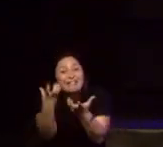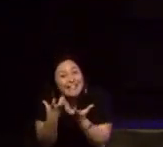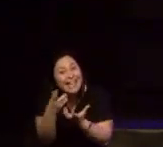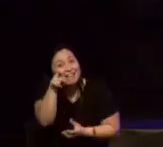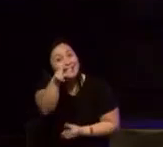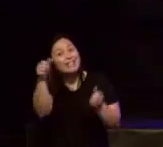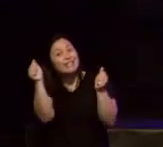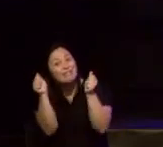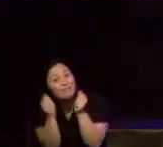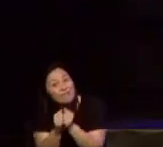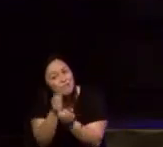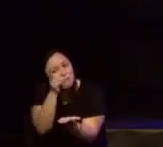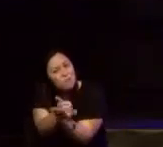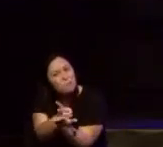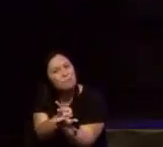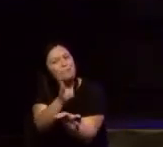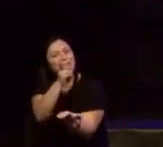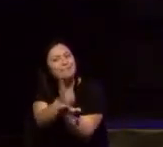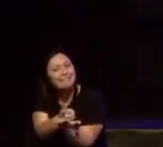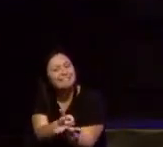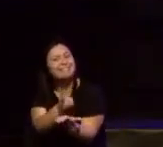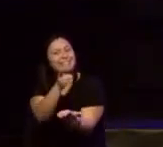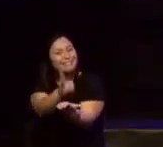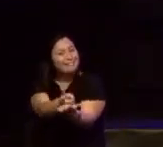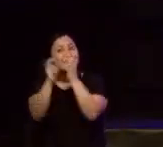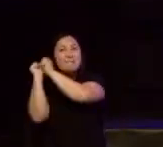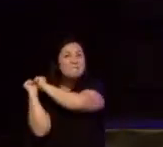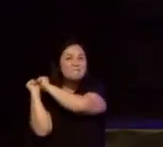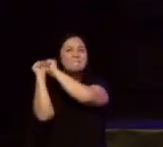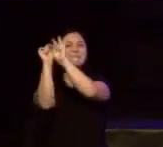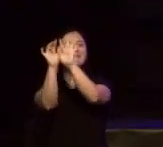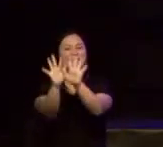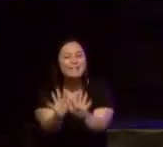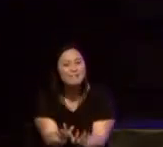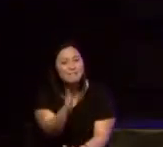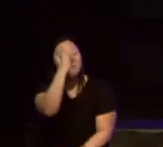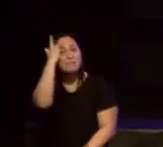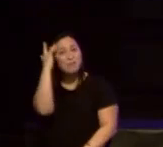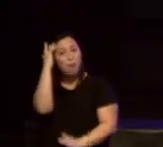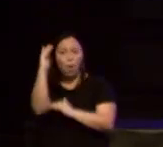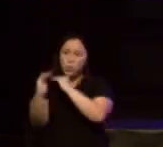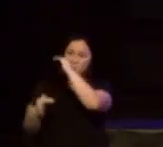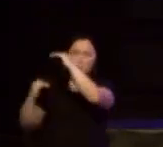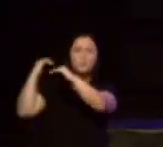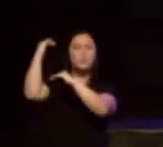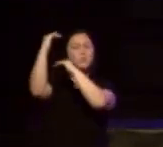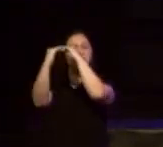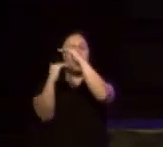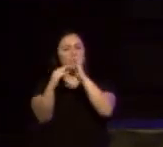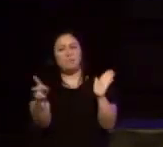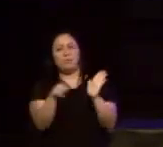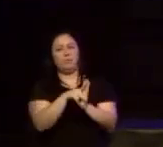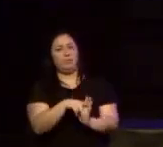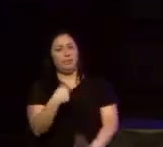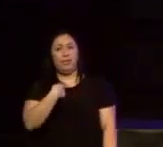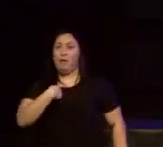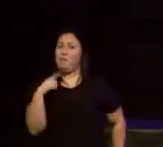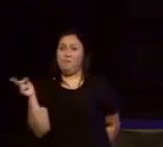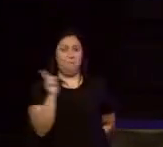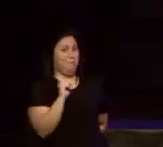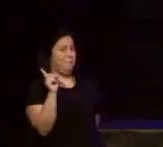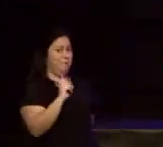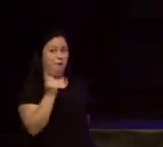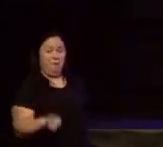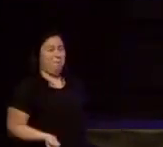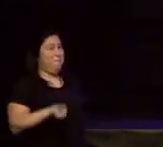com todos os desafios para abençoar pessoas e para o seu crescimento pessoal. Não fui eu que inventei a igreja,